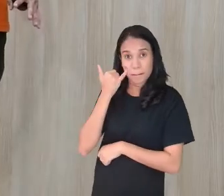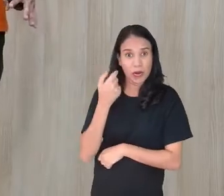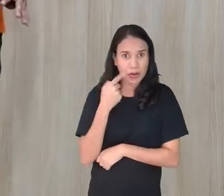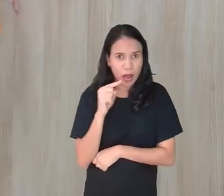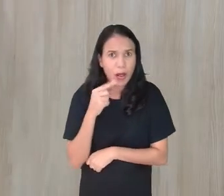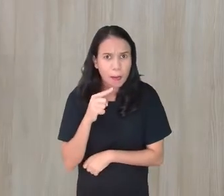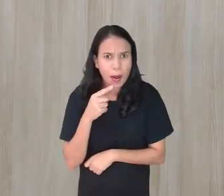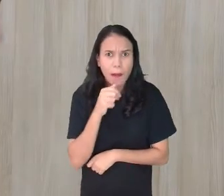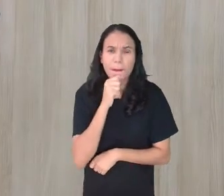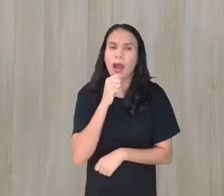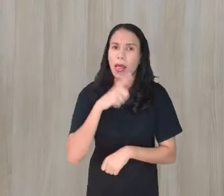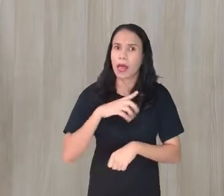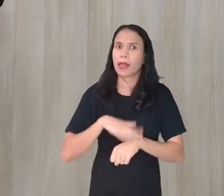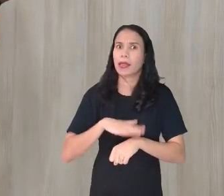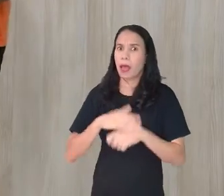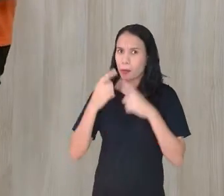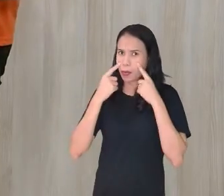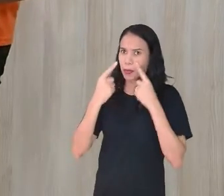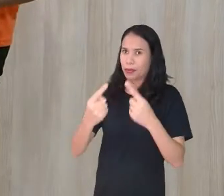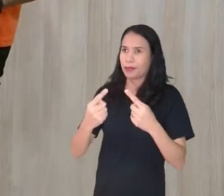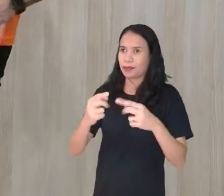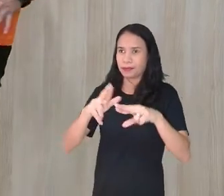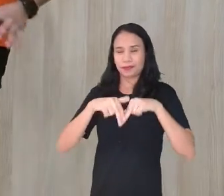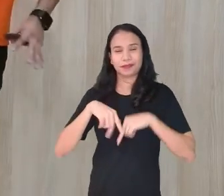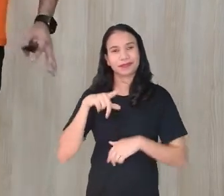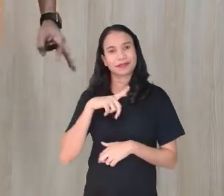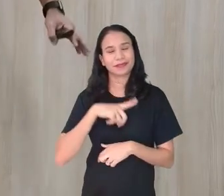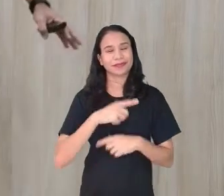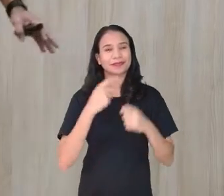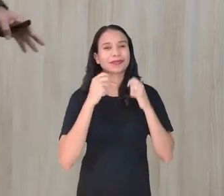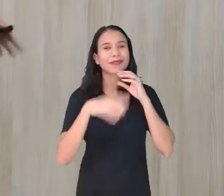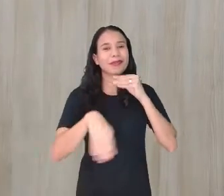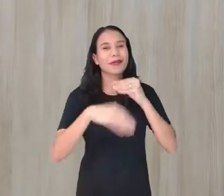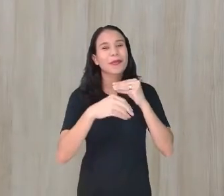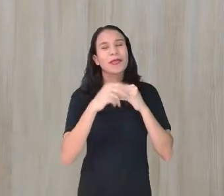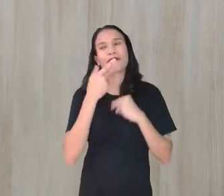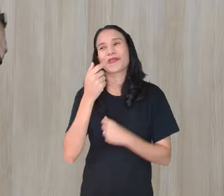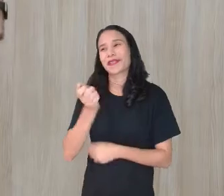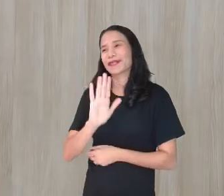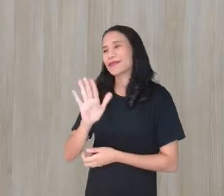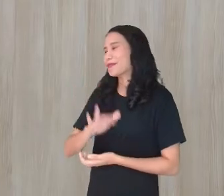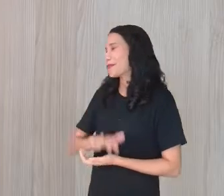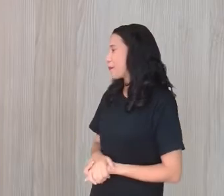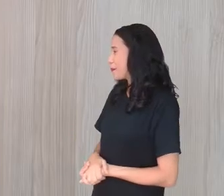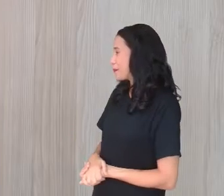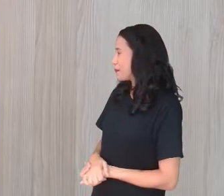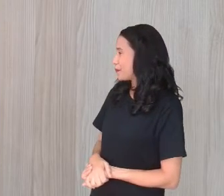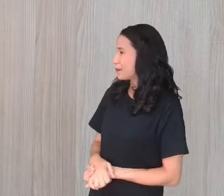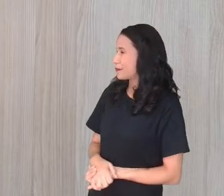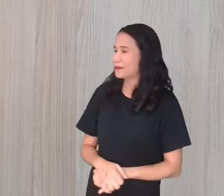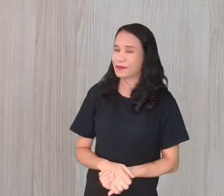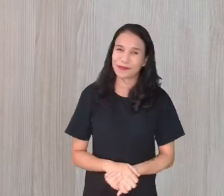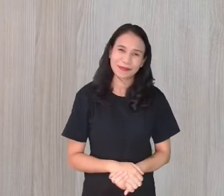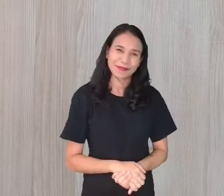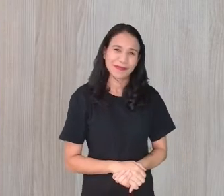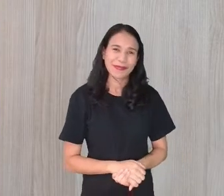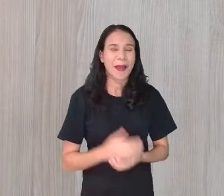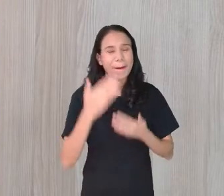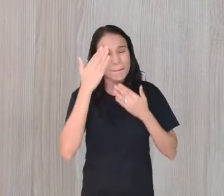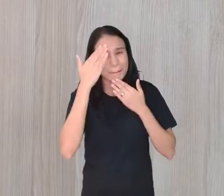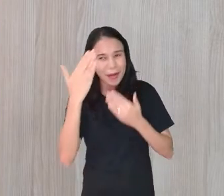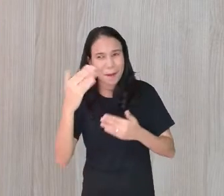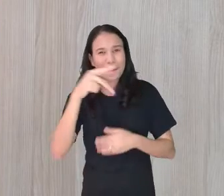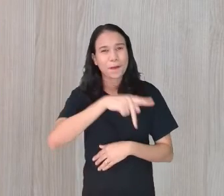ali, mas tem tempo, tá? Para você fazer um comentário aí e se despedir do pessoal. Valeu,